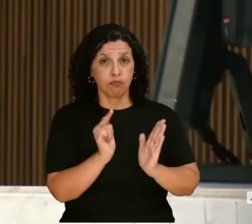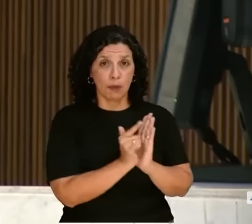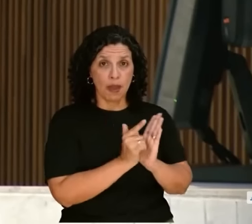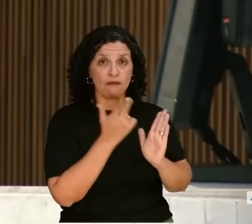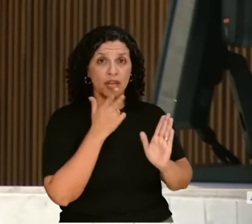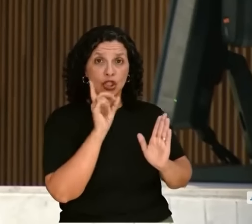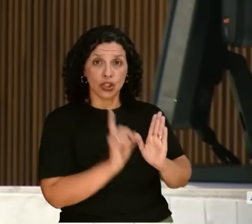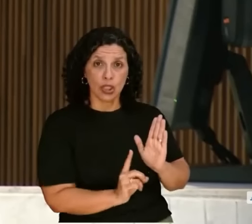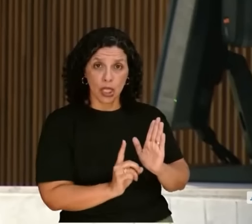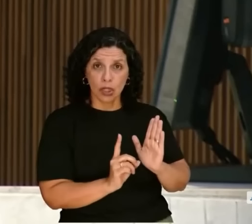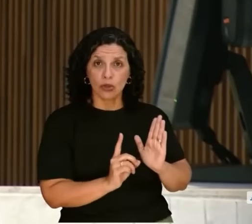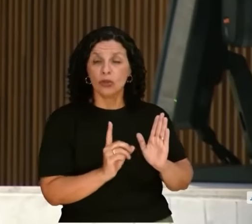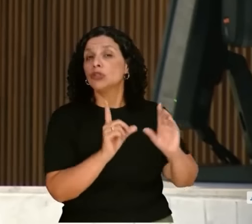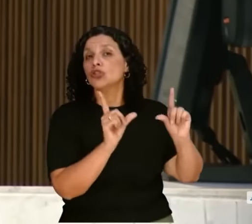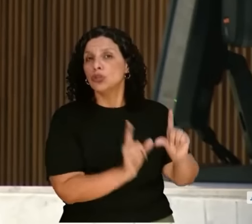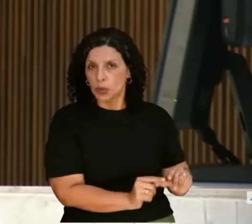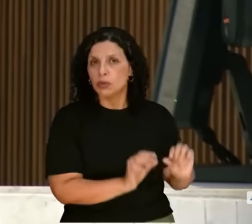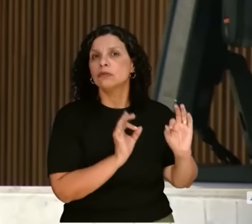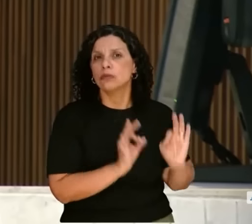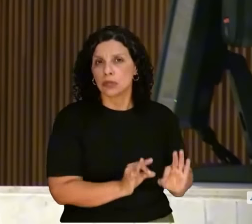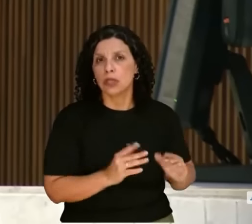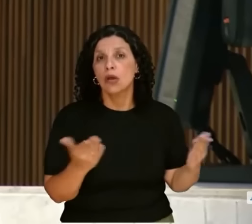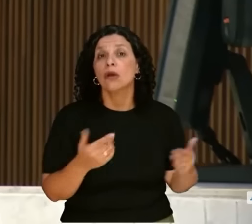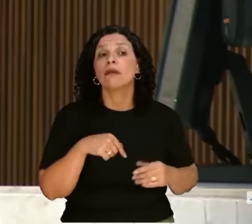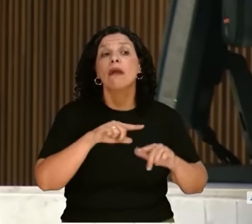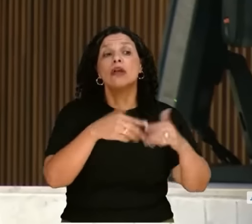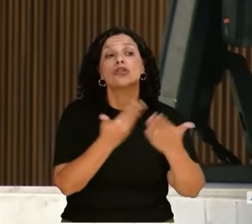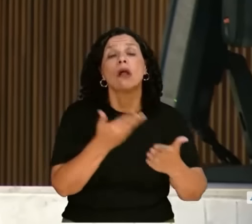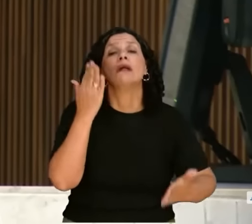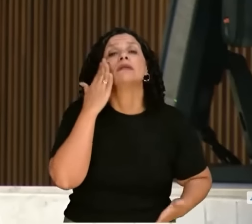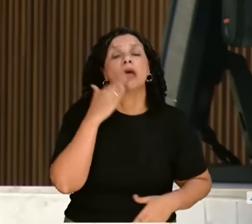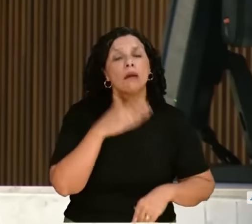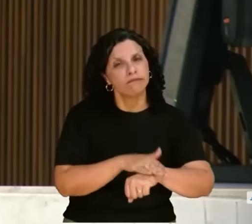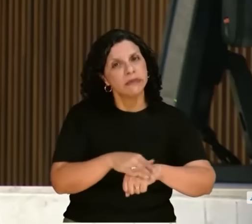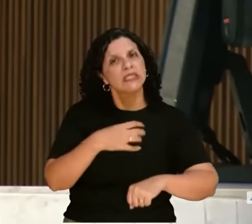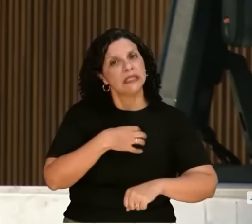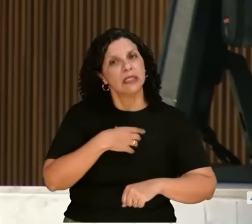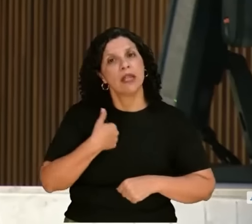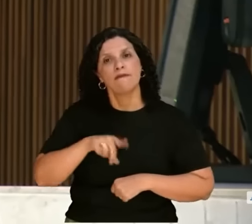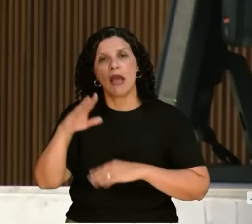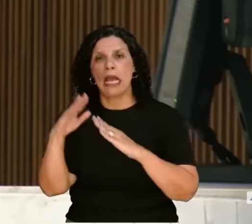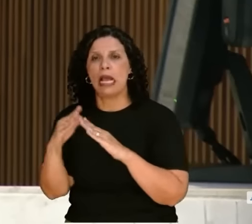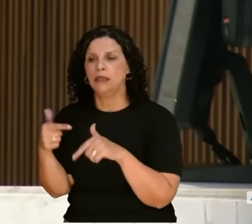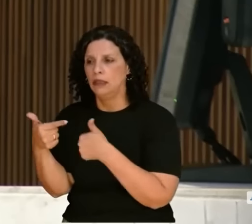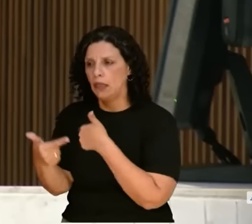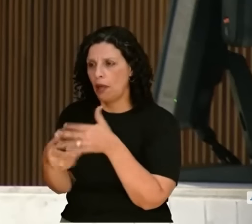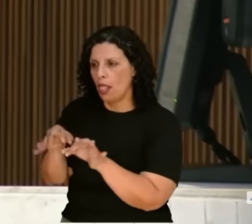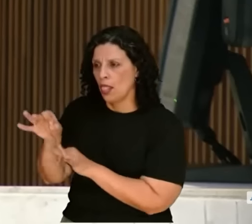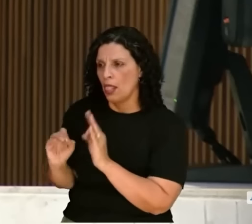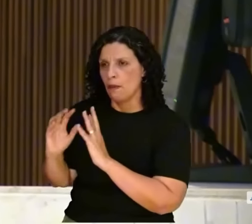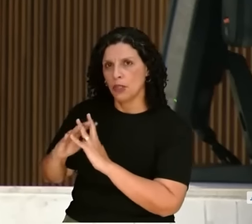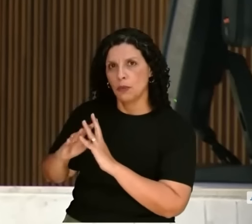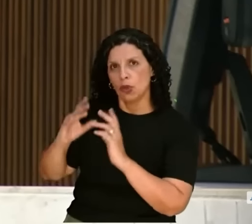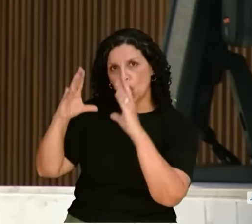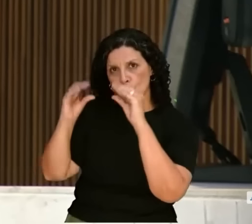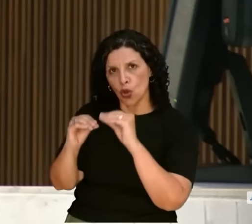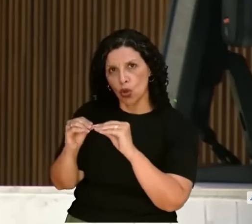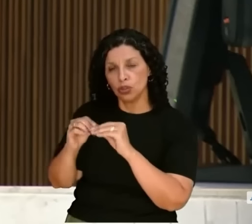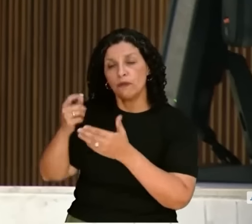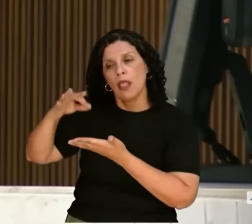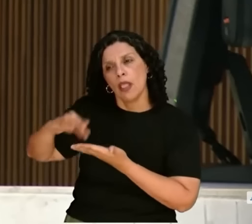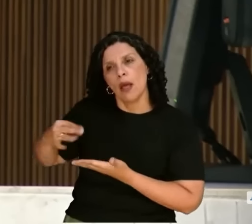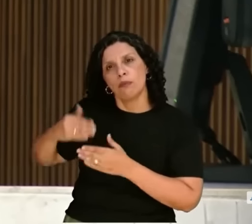na prática retirado. E quem está na escola sabe disso. O professor leva trabalho para casa, planeja a noite, corrige prova no final de